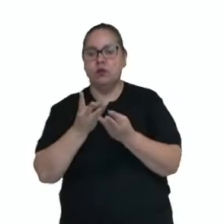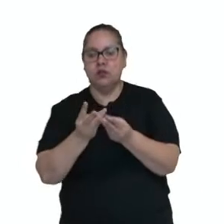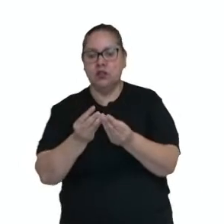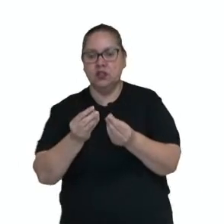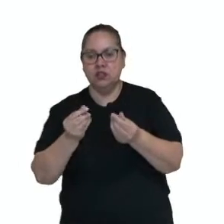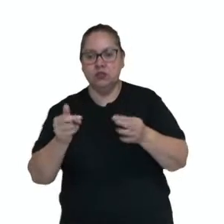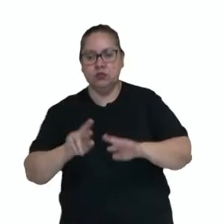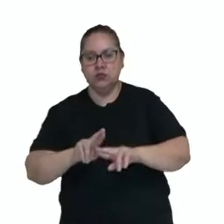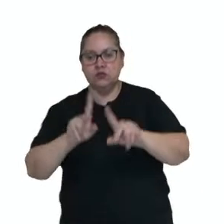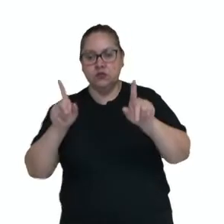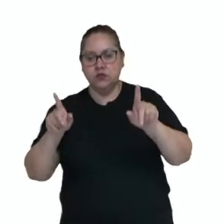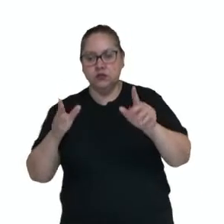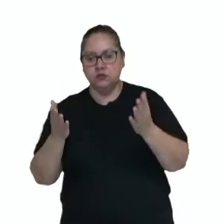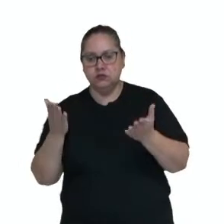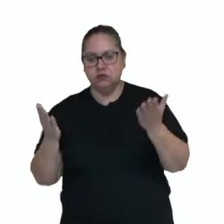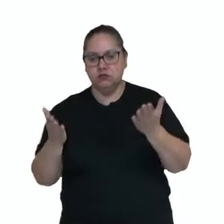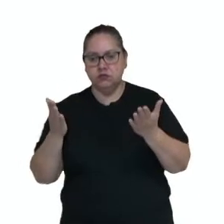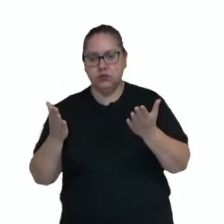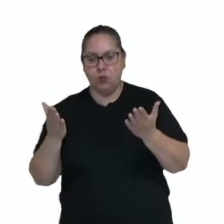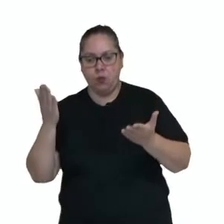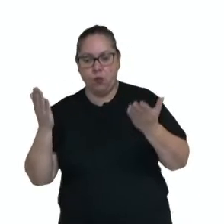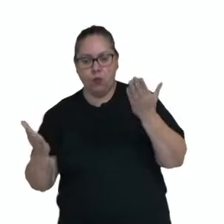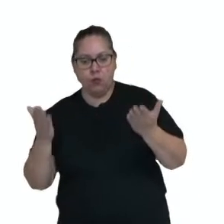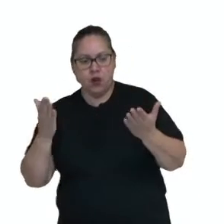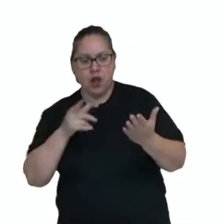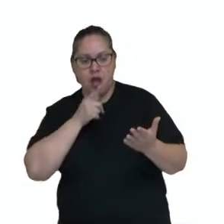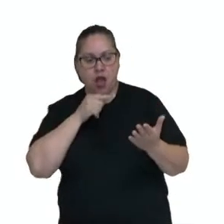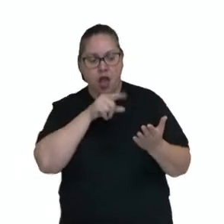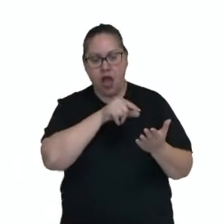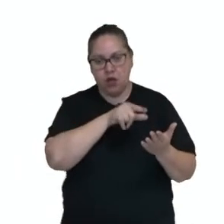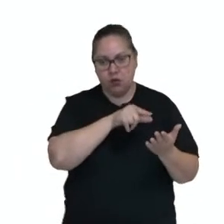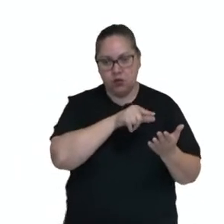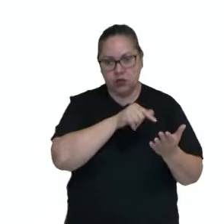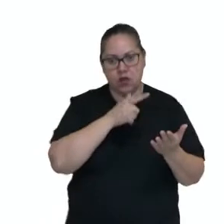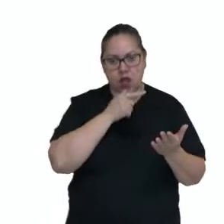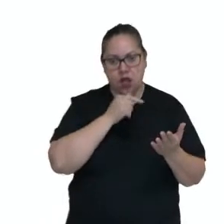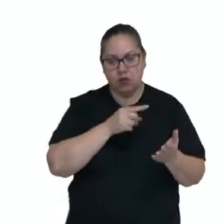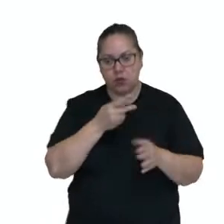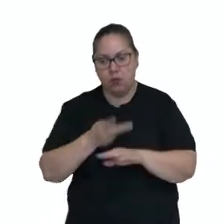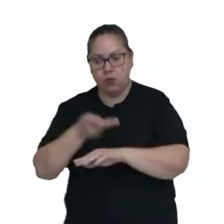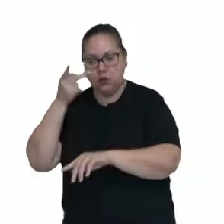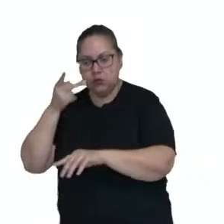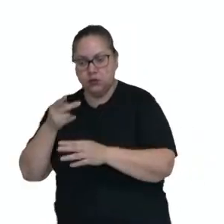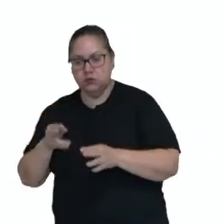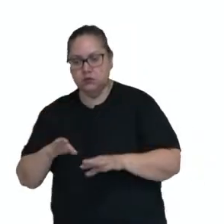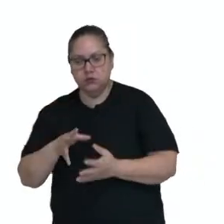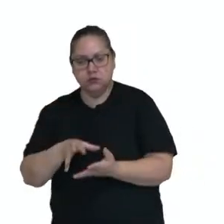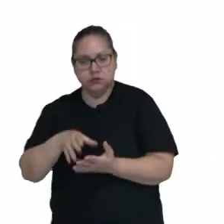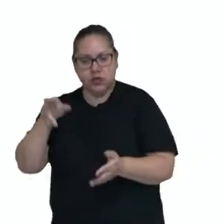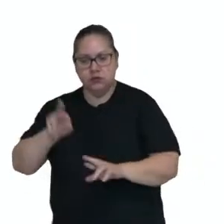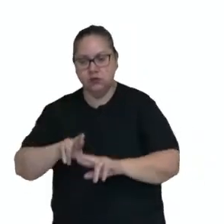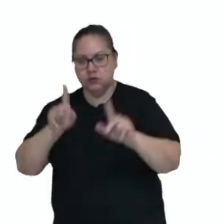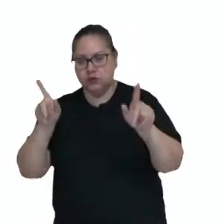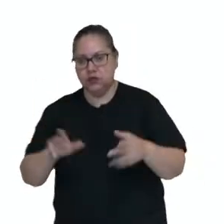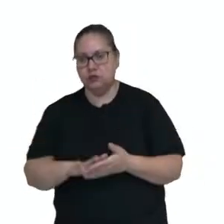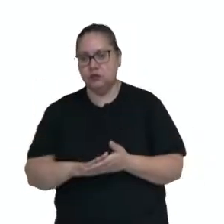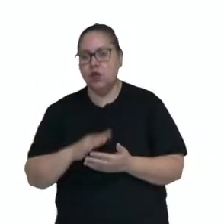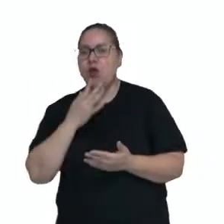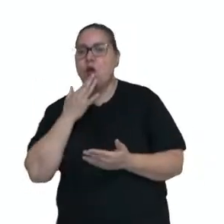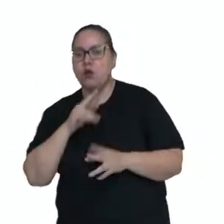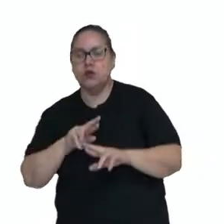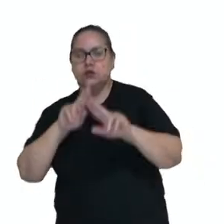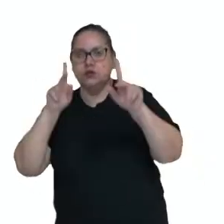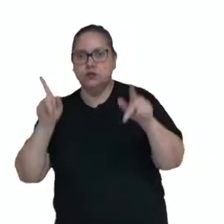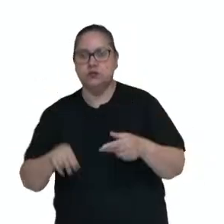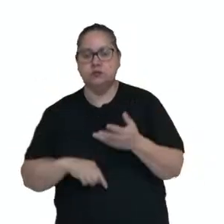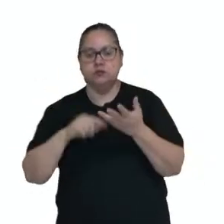texturas diferentes entre si. Então, se eu comparar água e o petróleo, vão ter brilho diferente, cor